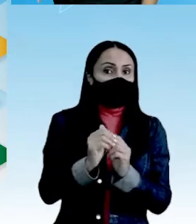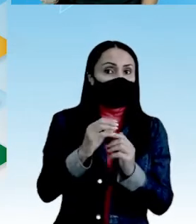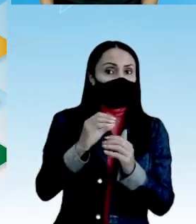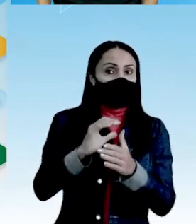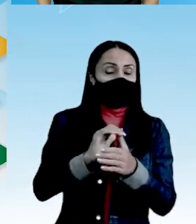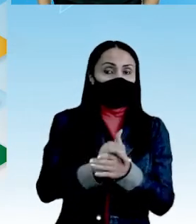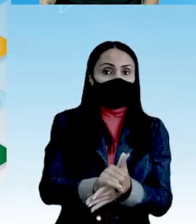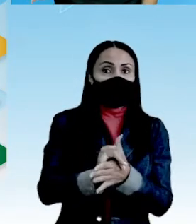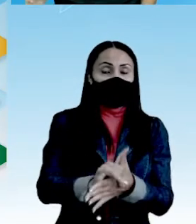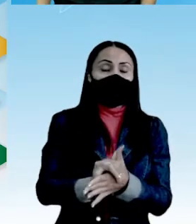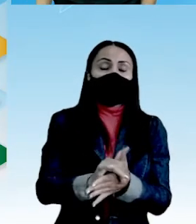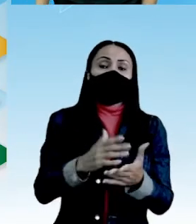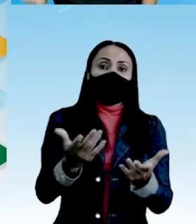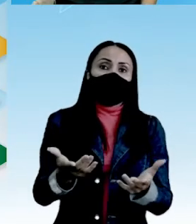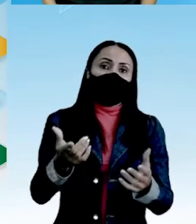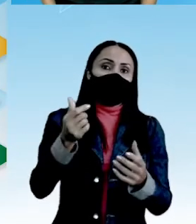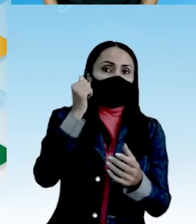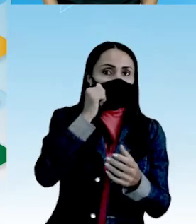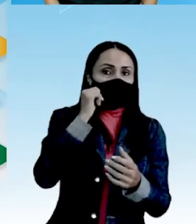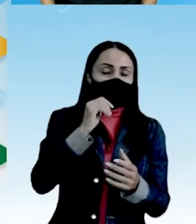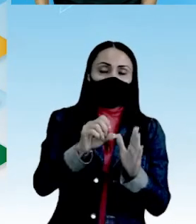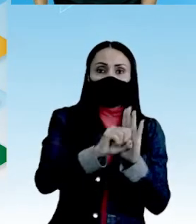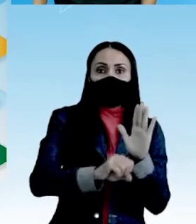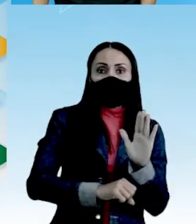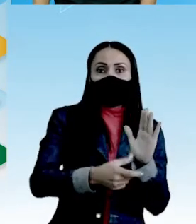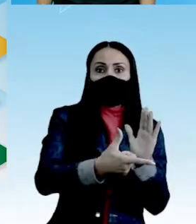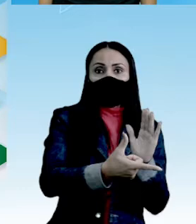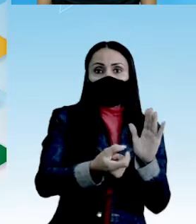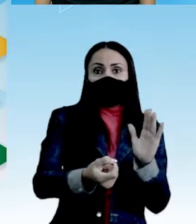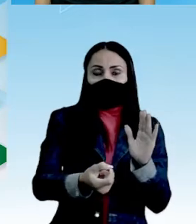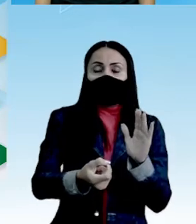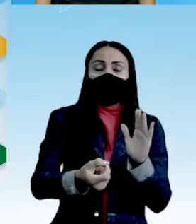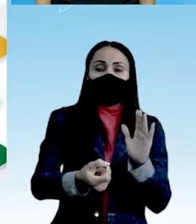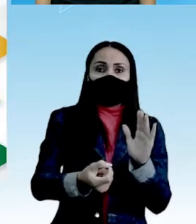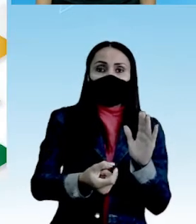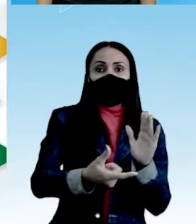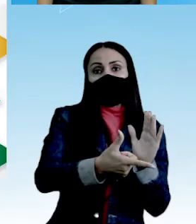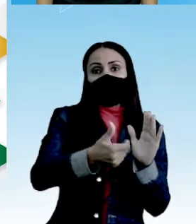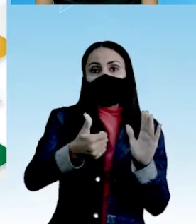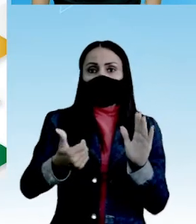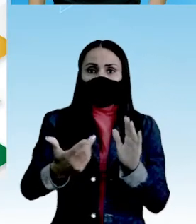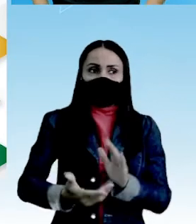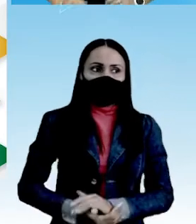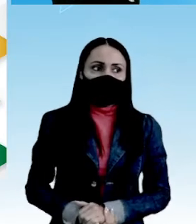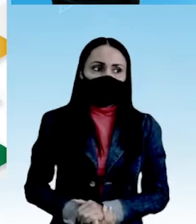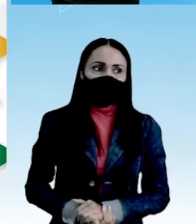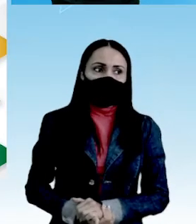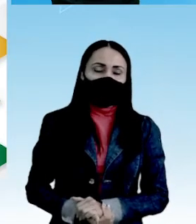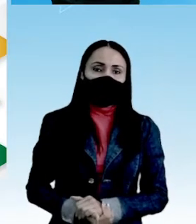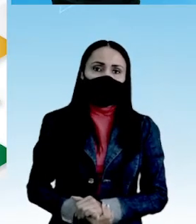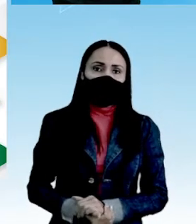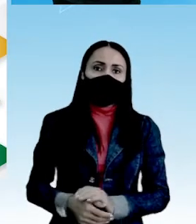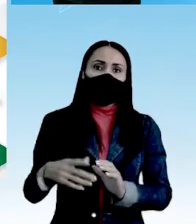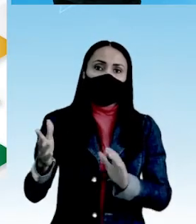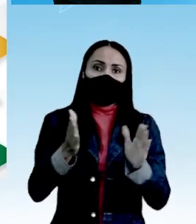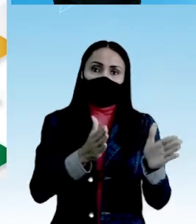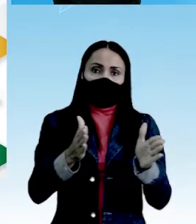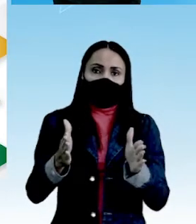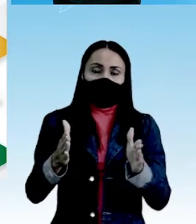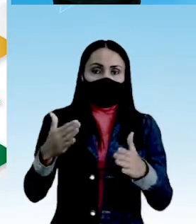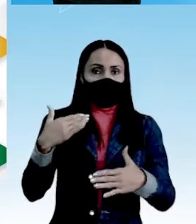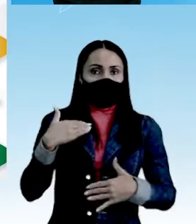século XXI. Estéticas musicais do século XX e XXI. Vamos lá? Então, no canto, o